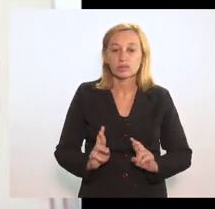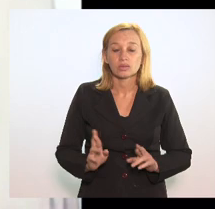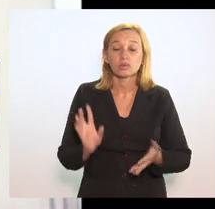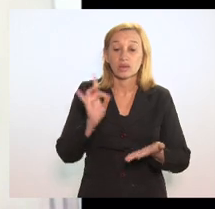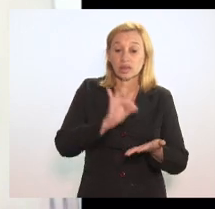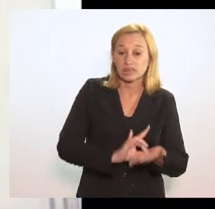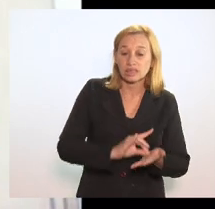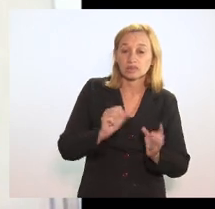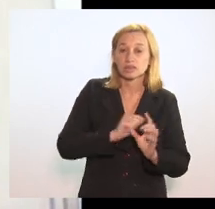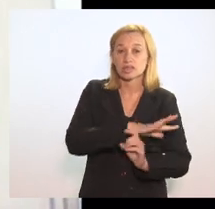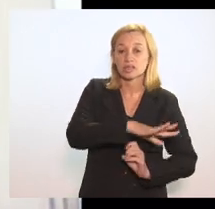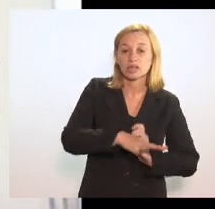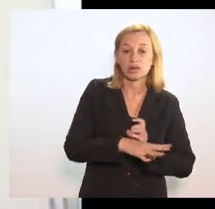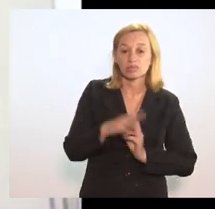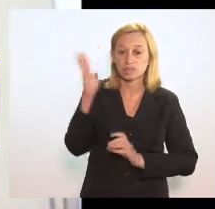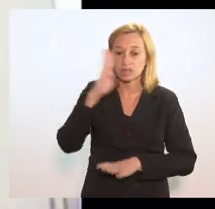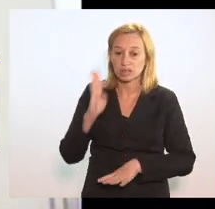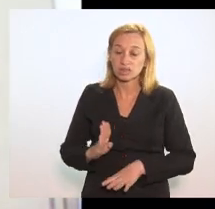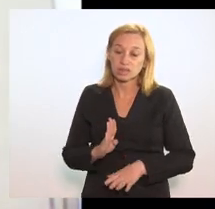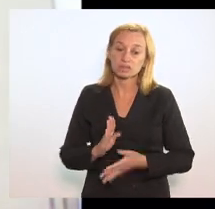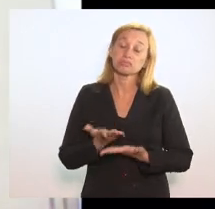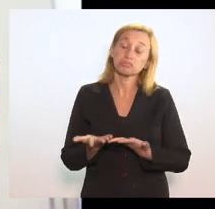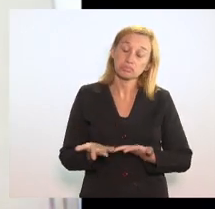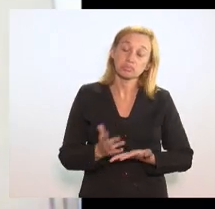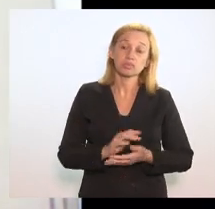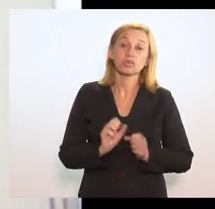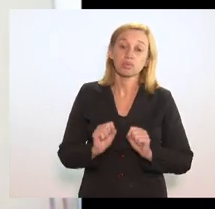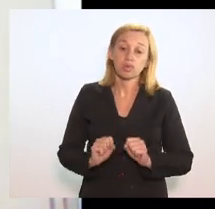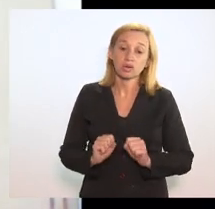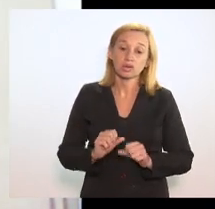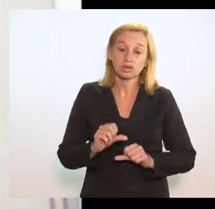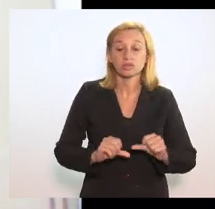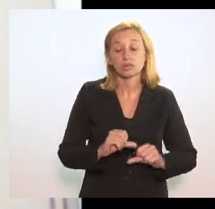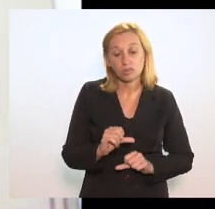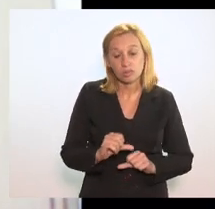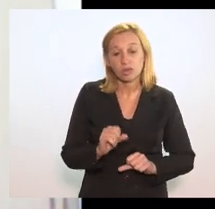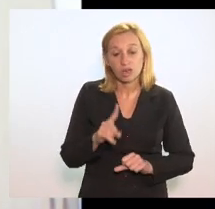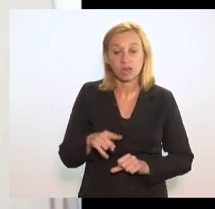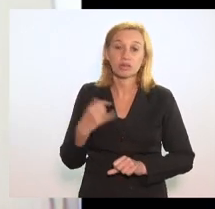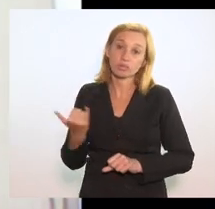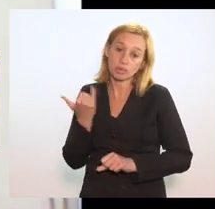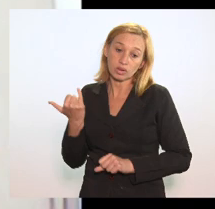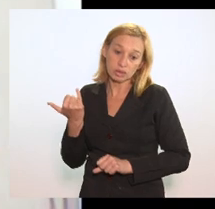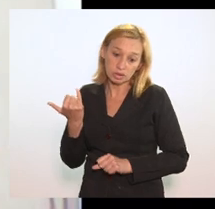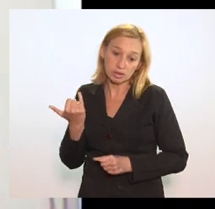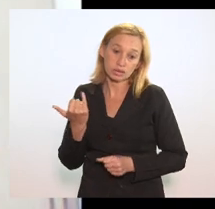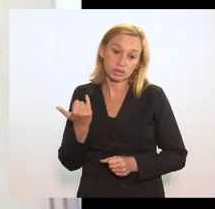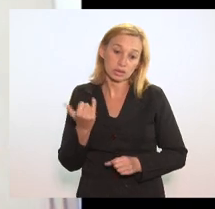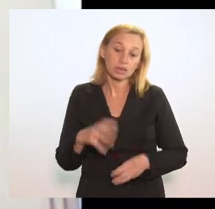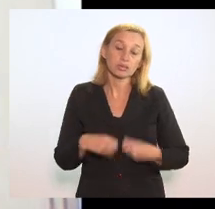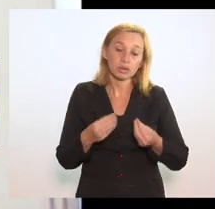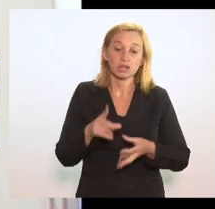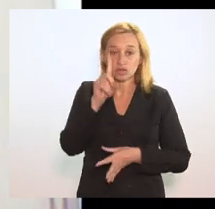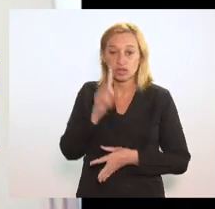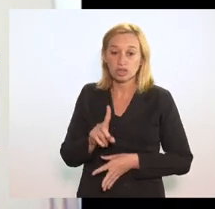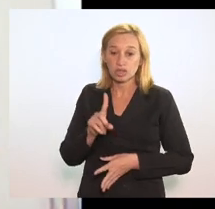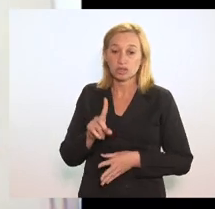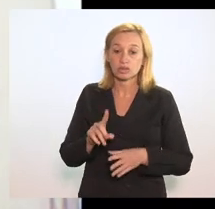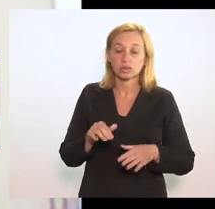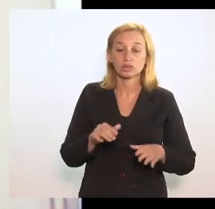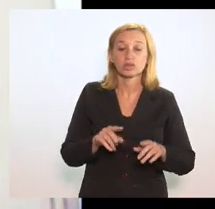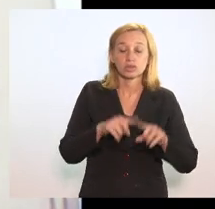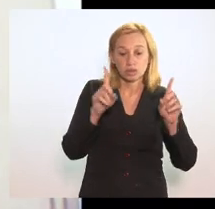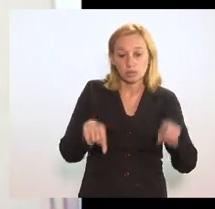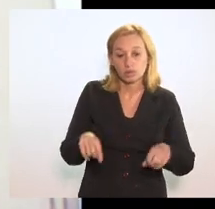realidade social brasileira pode acabar transformando algo que é importante para a garantia de um direito dos servidores